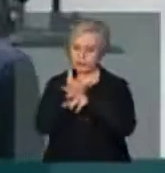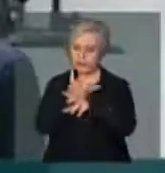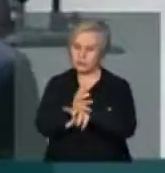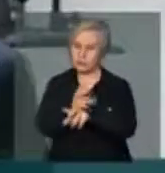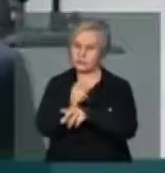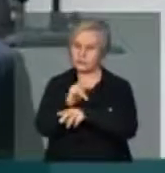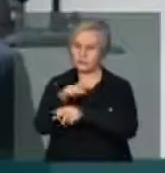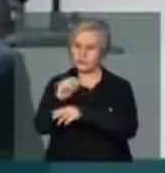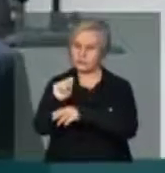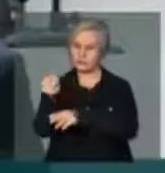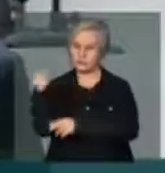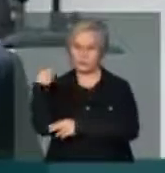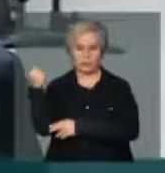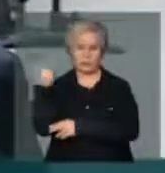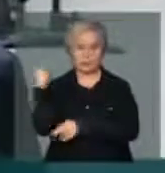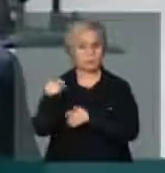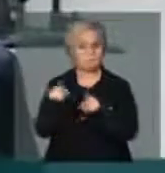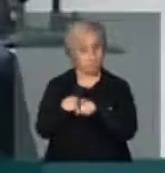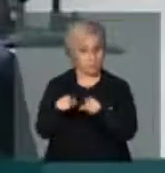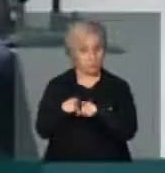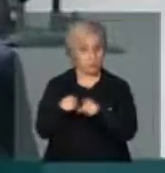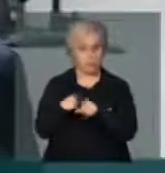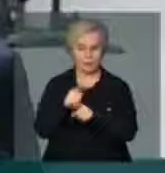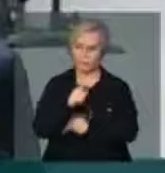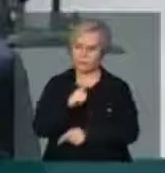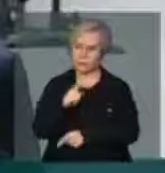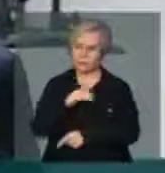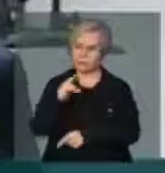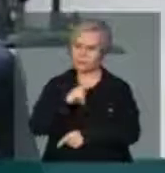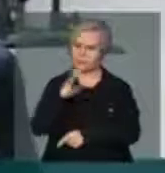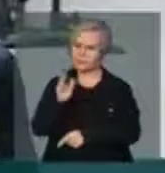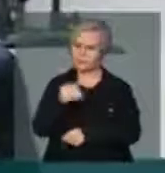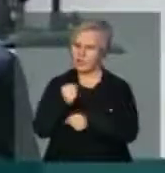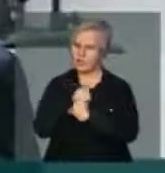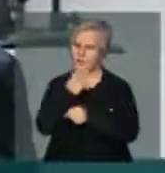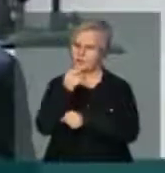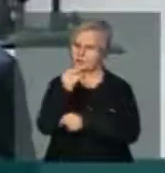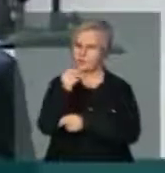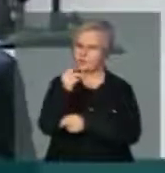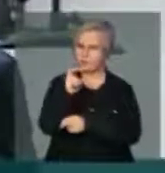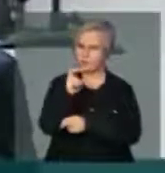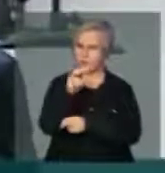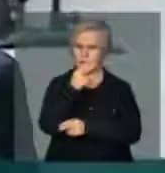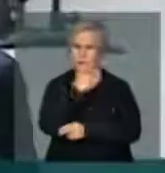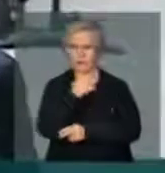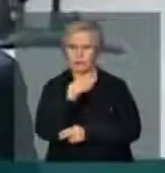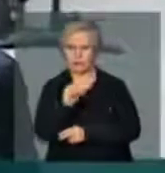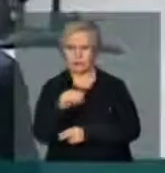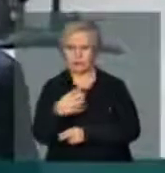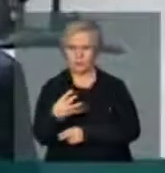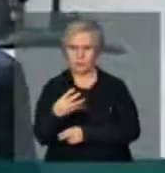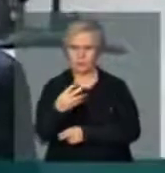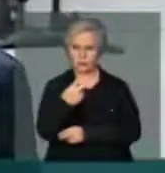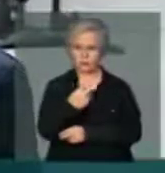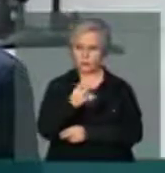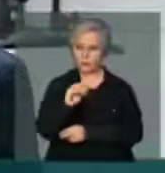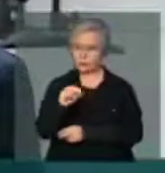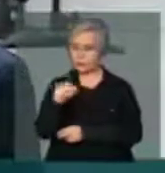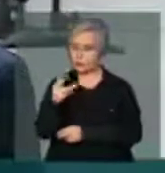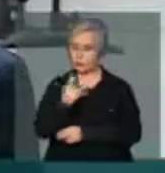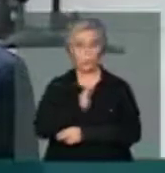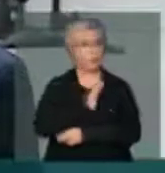também. No Rio Grande do Sul, nós já tivemos em 2005, 2004, 2013, é desesperador a